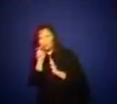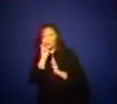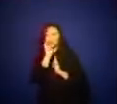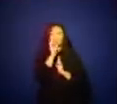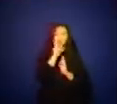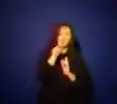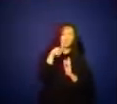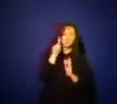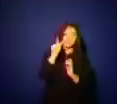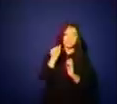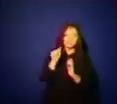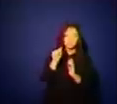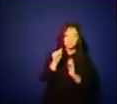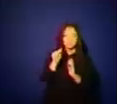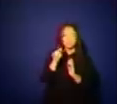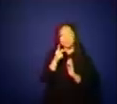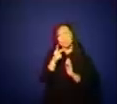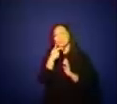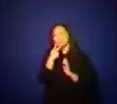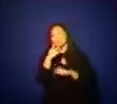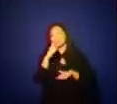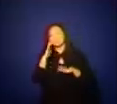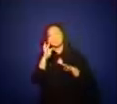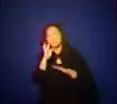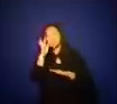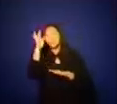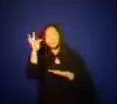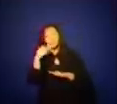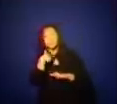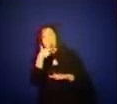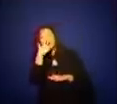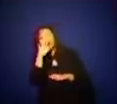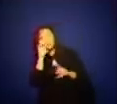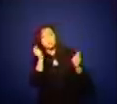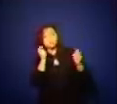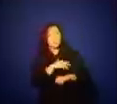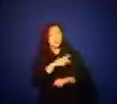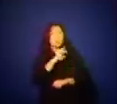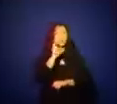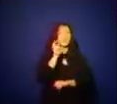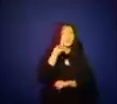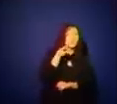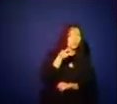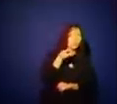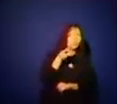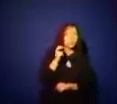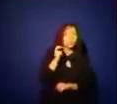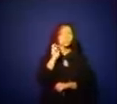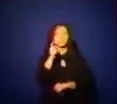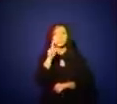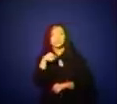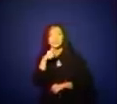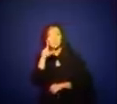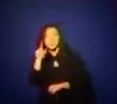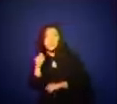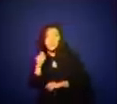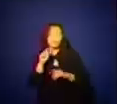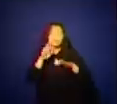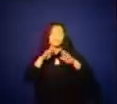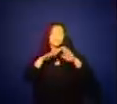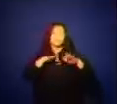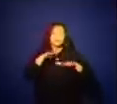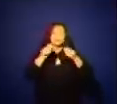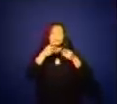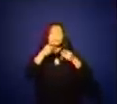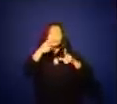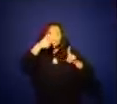já tão falando assim quando você olha porque acima depende como você olha no mercado mas o fato é